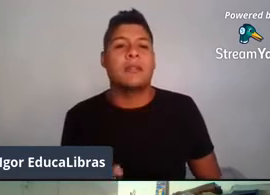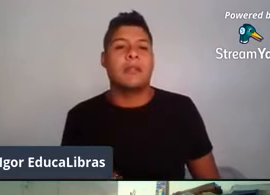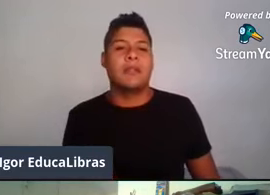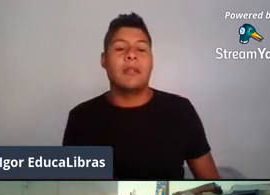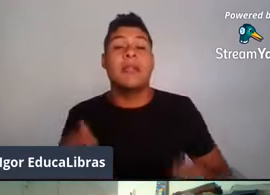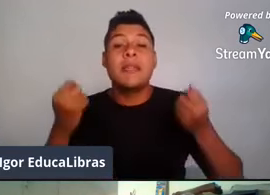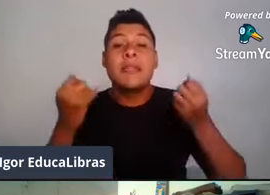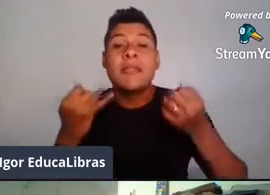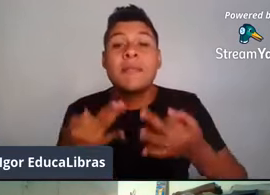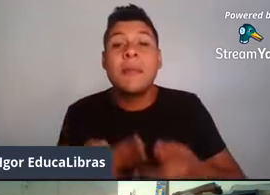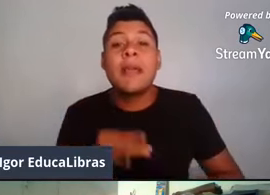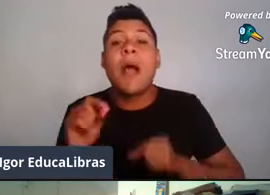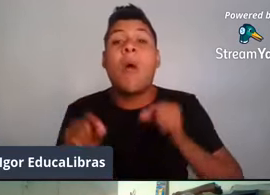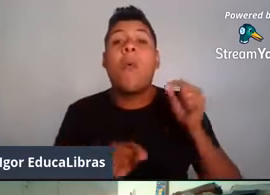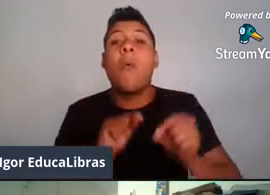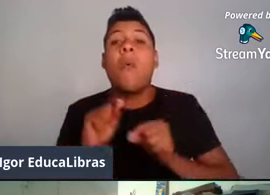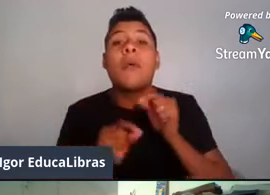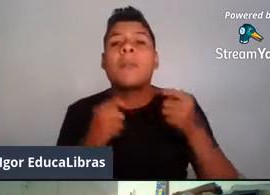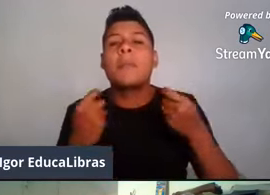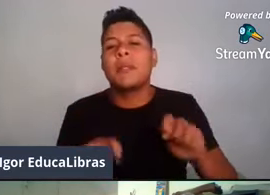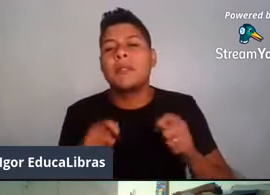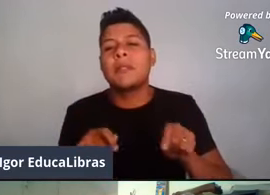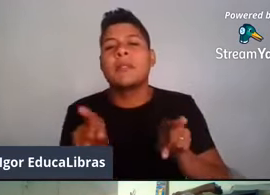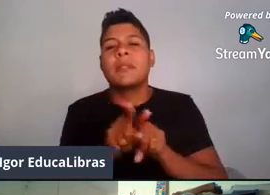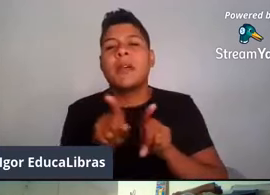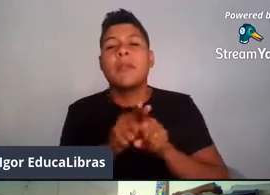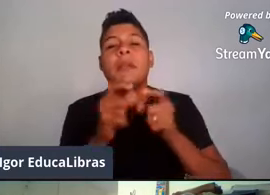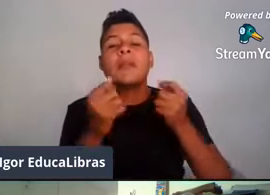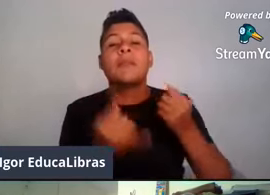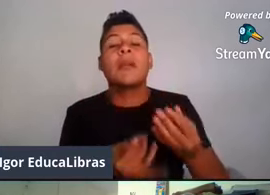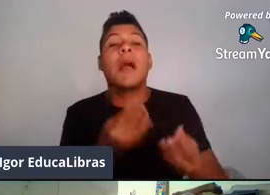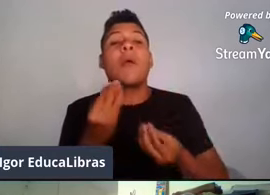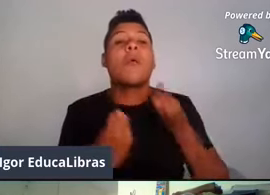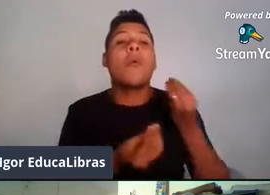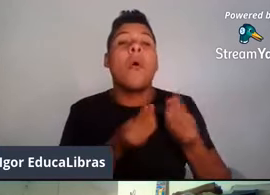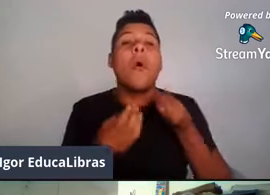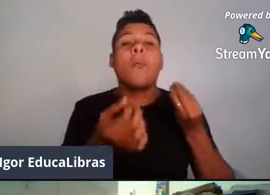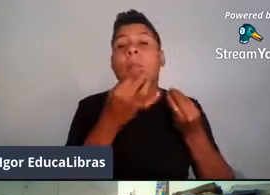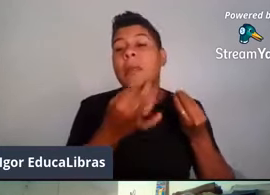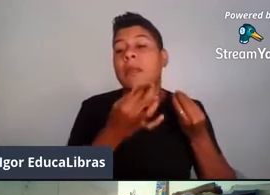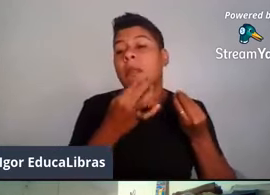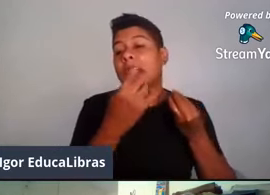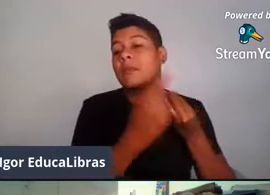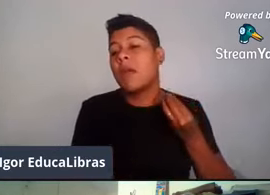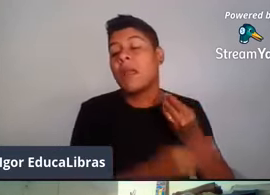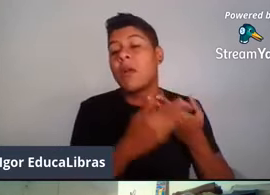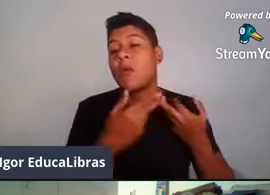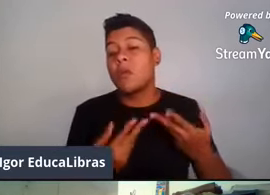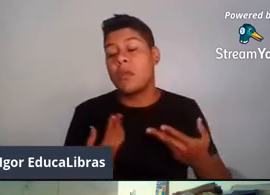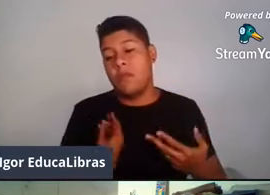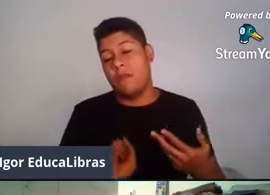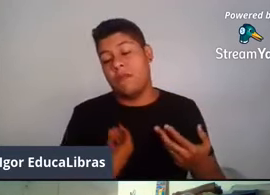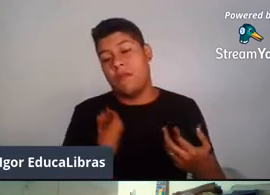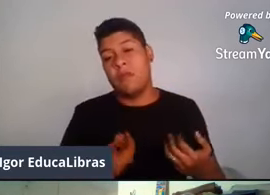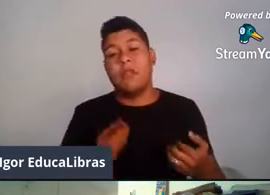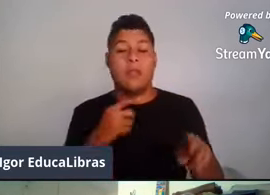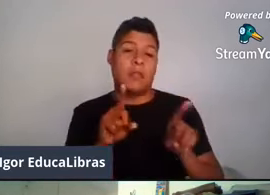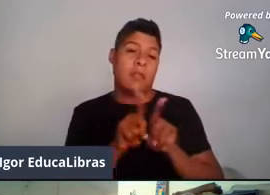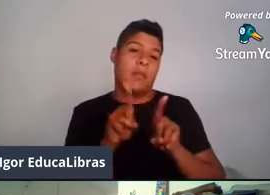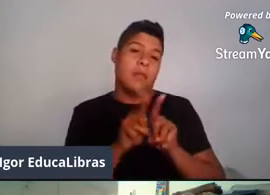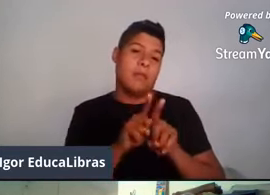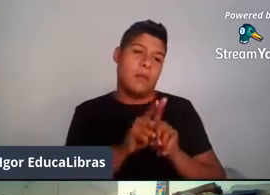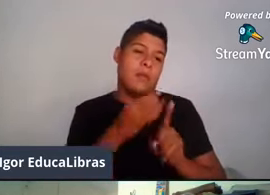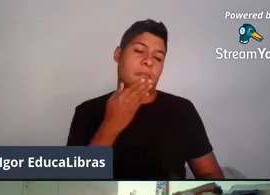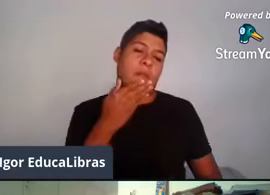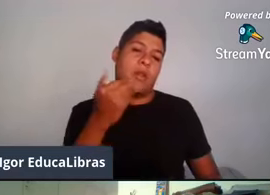dizer o que ela precisa, e também de dizer como sugerir coisas para que a vida dela também seja